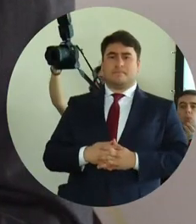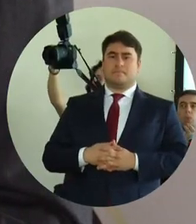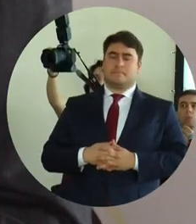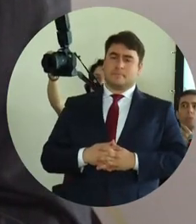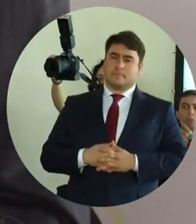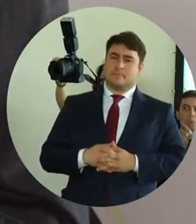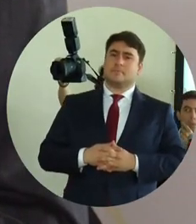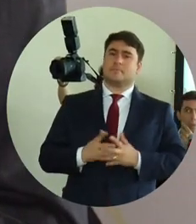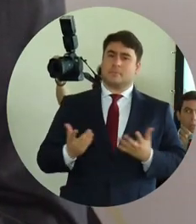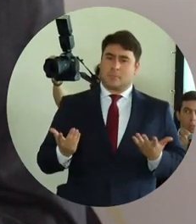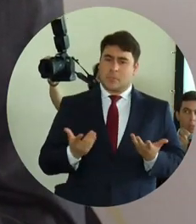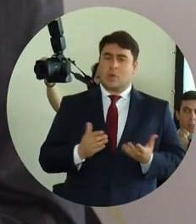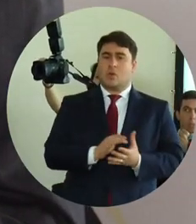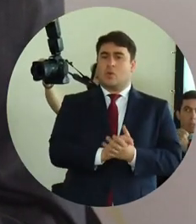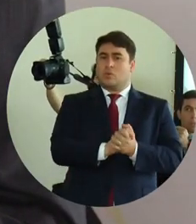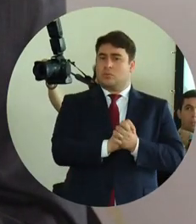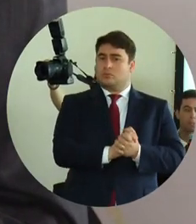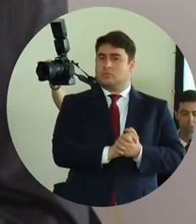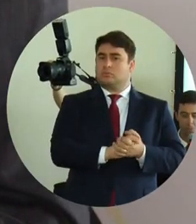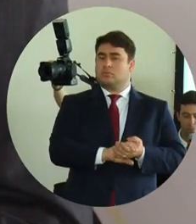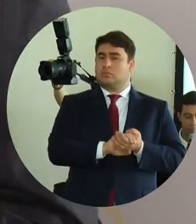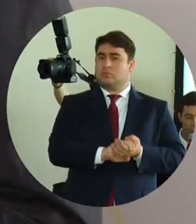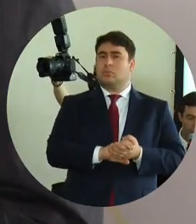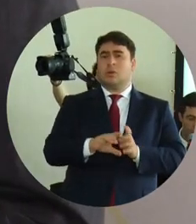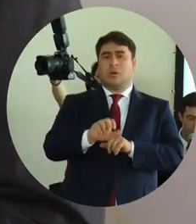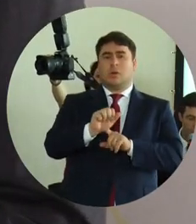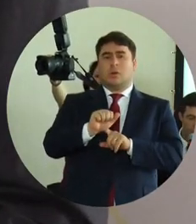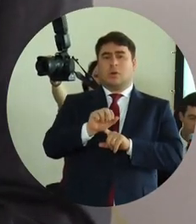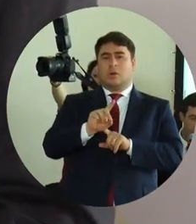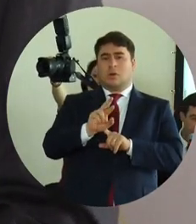Quero aqui cumprimentar a Andrea